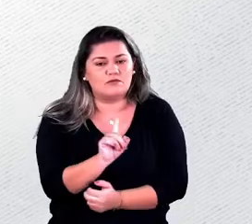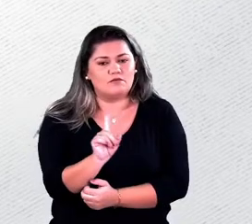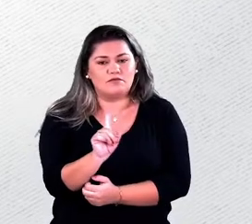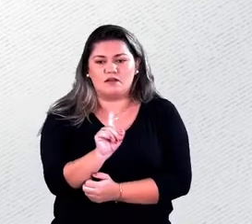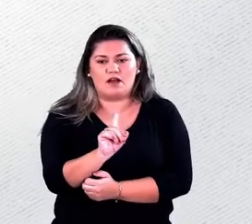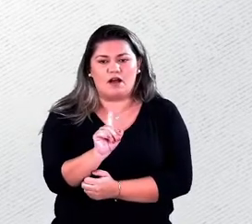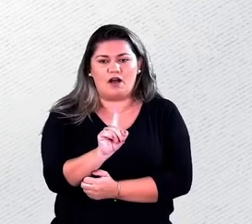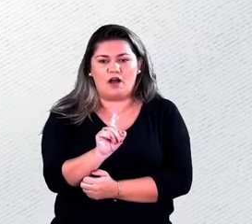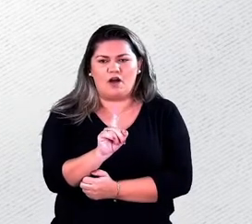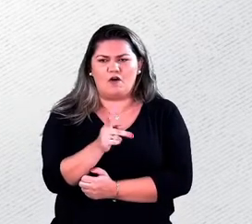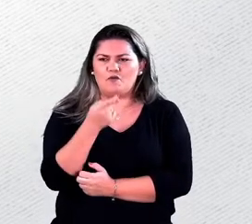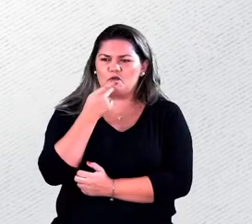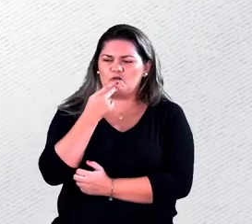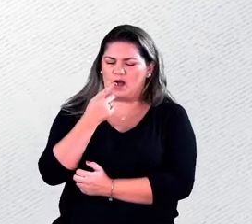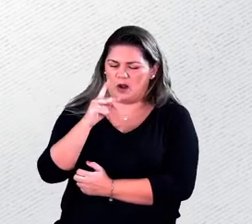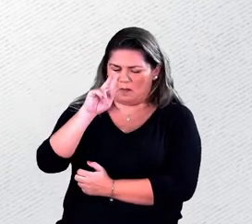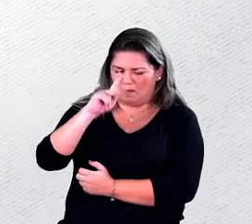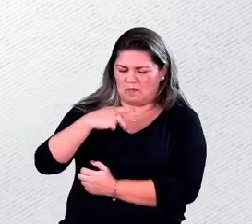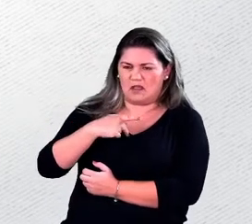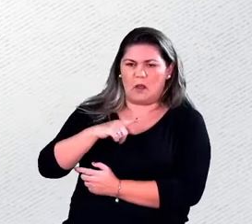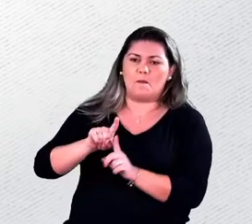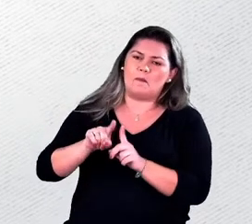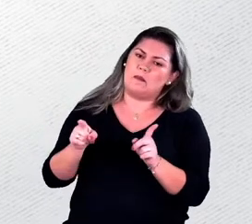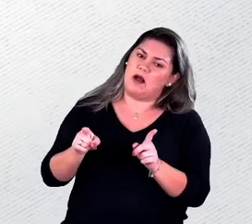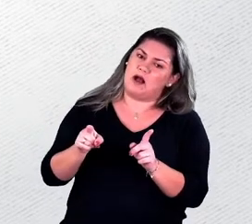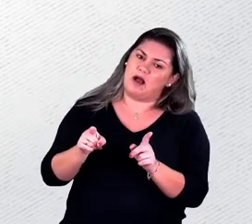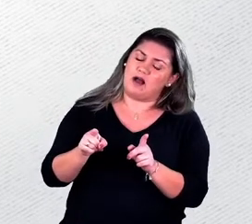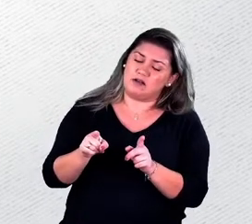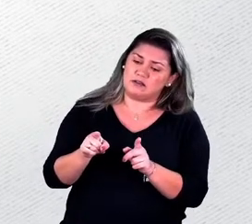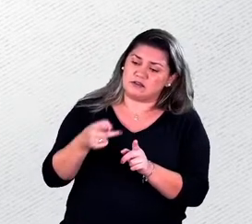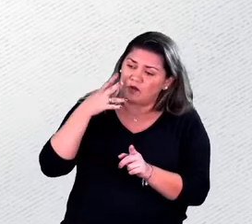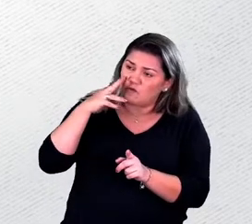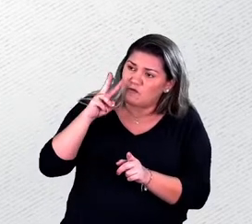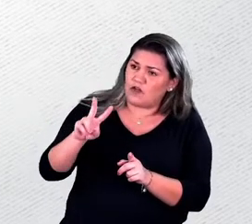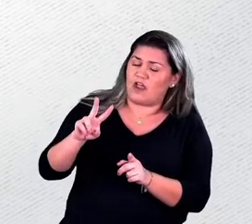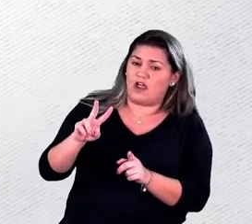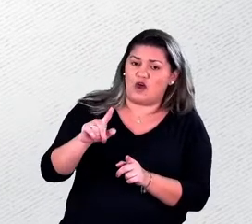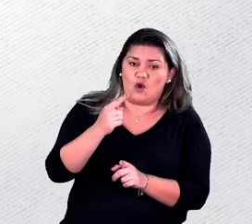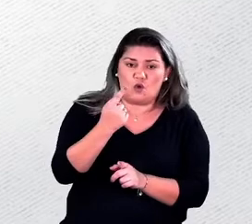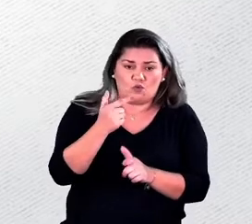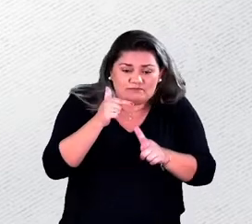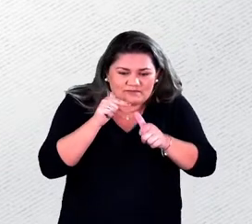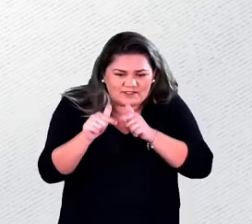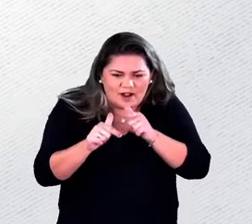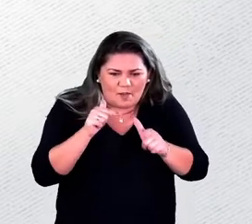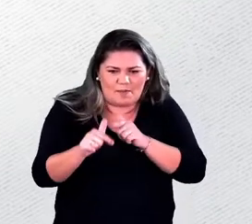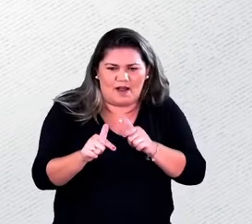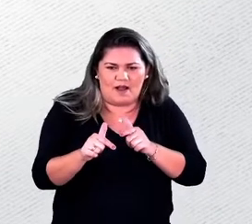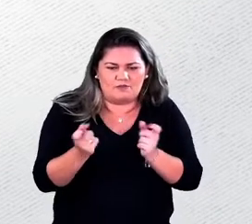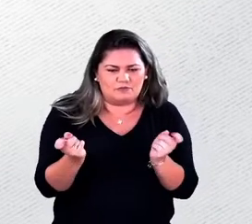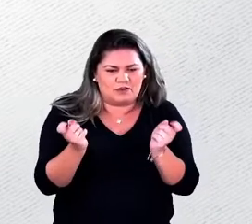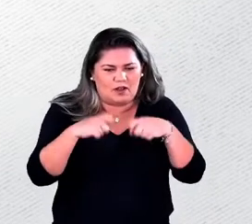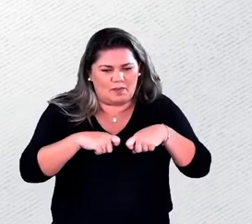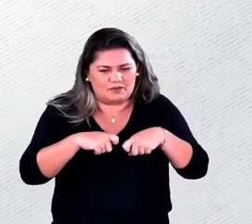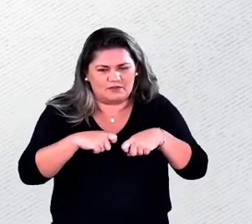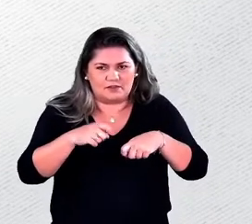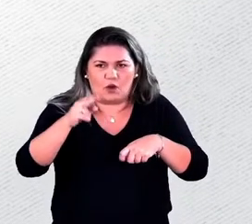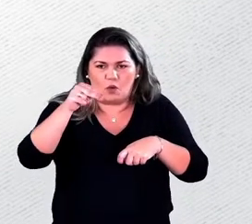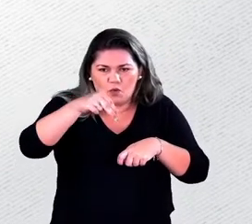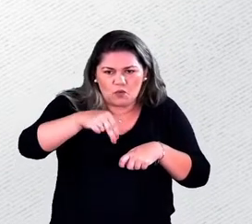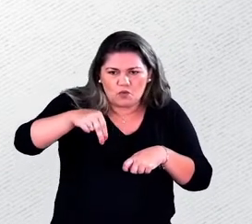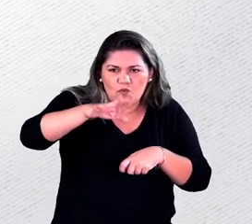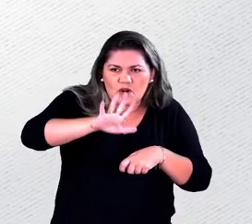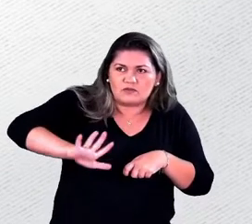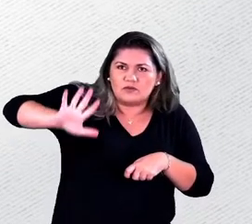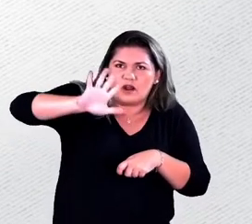de uma Fala minha mas em função de uma ação da unidade Nacional de capacitação que